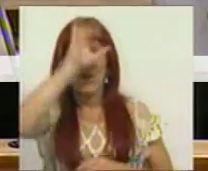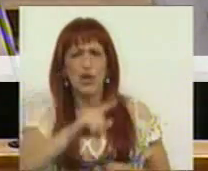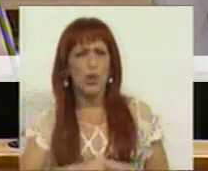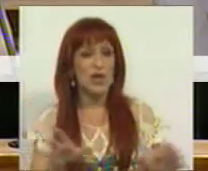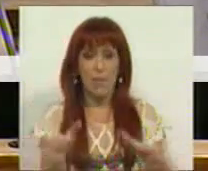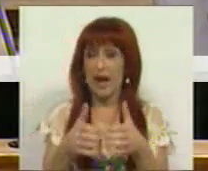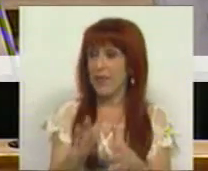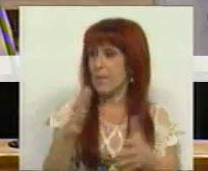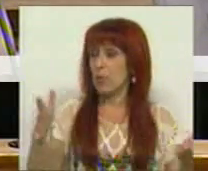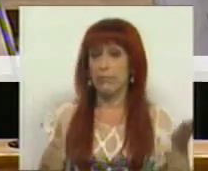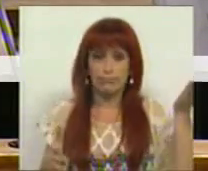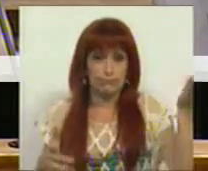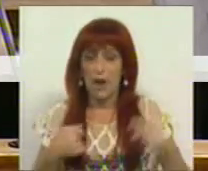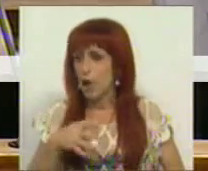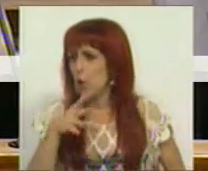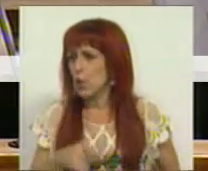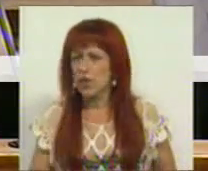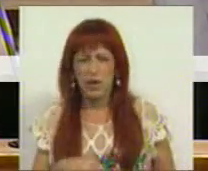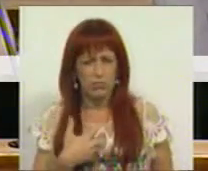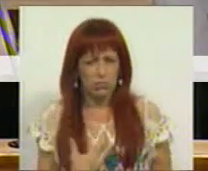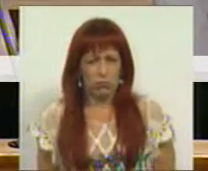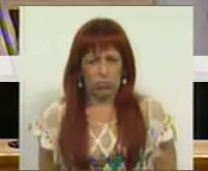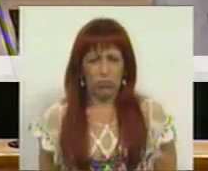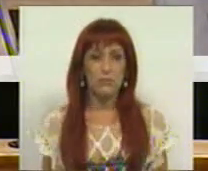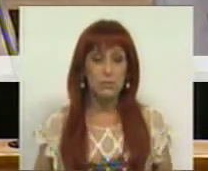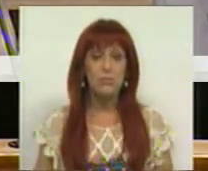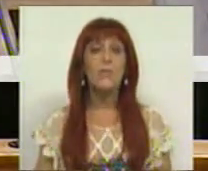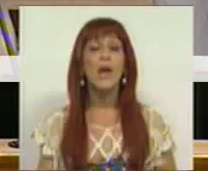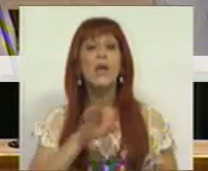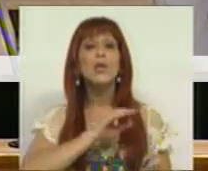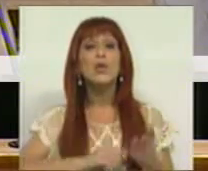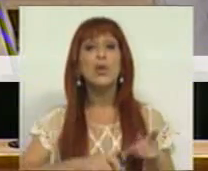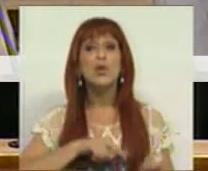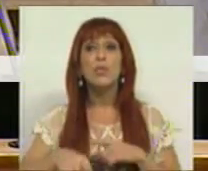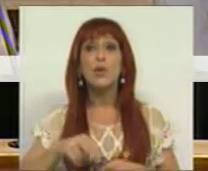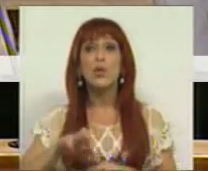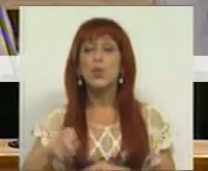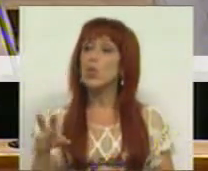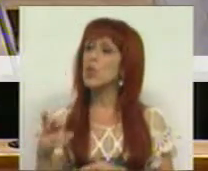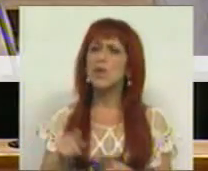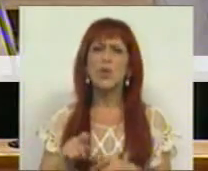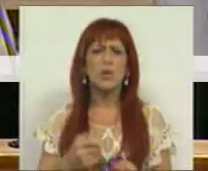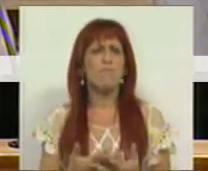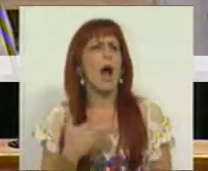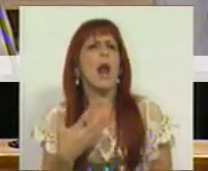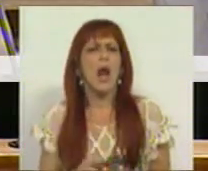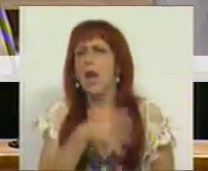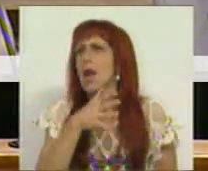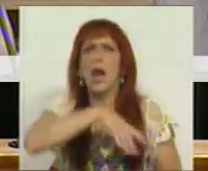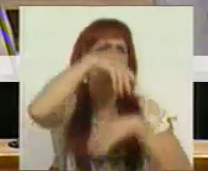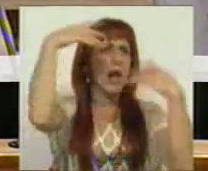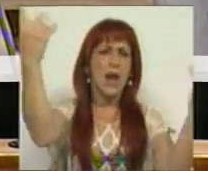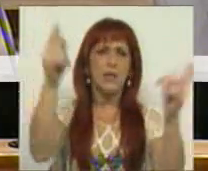Estado e pelas bancadas da maioria, eu diria que é confrangedora. Apesar do Sr. Deputado Nuno Serra ter sido aqui enfático nas suas